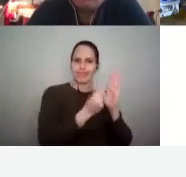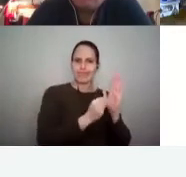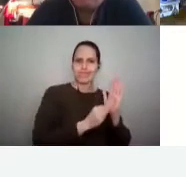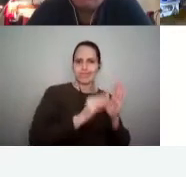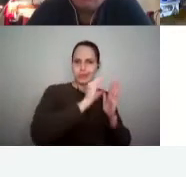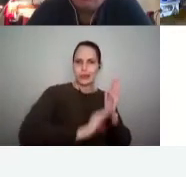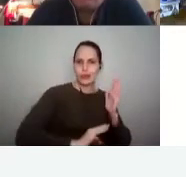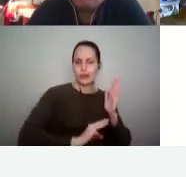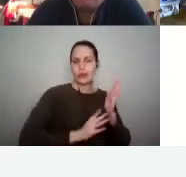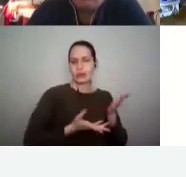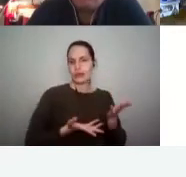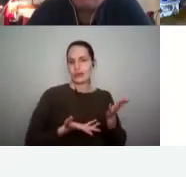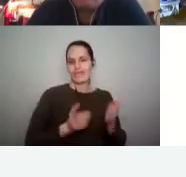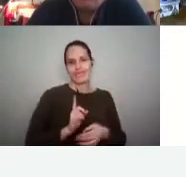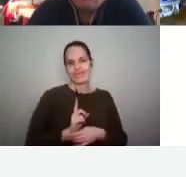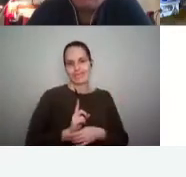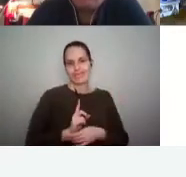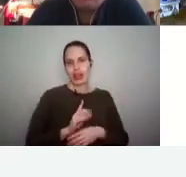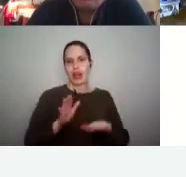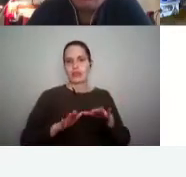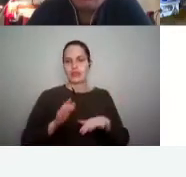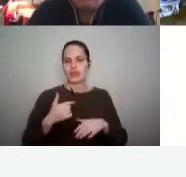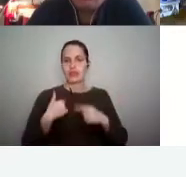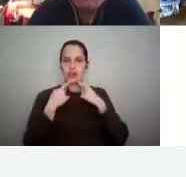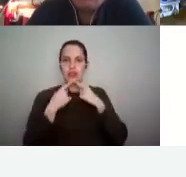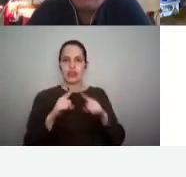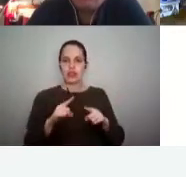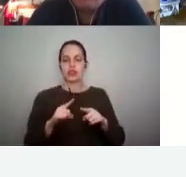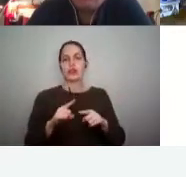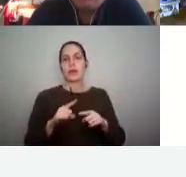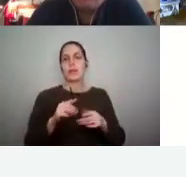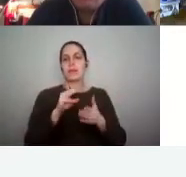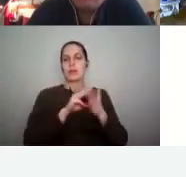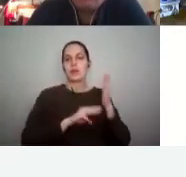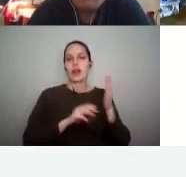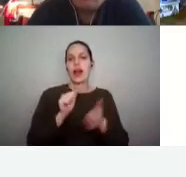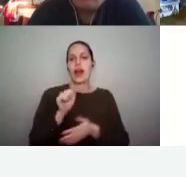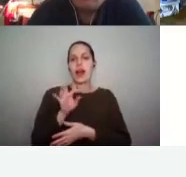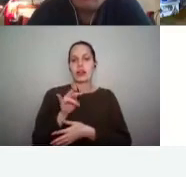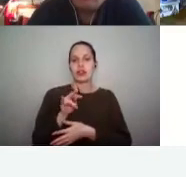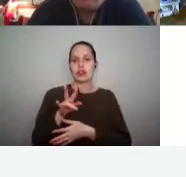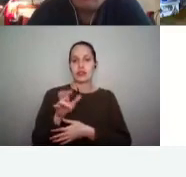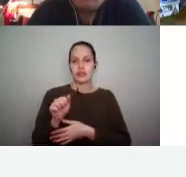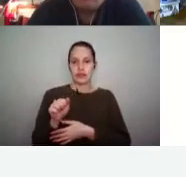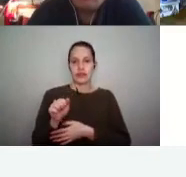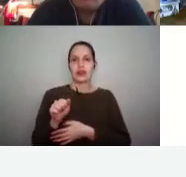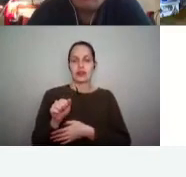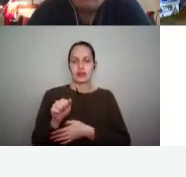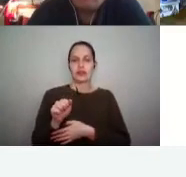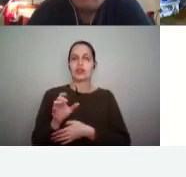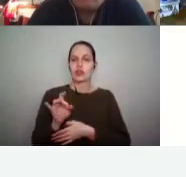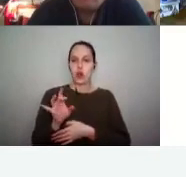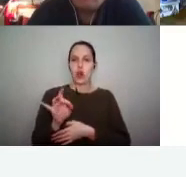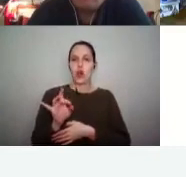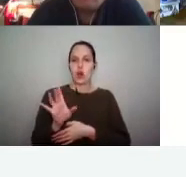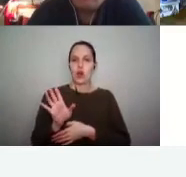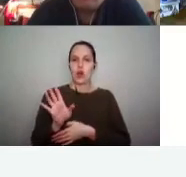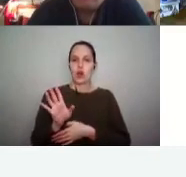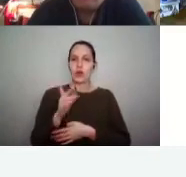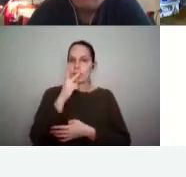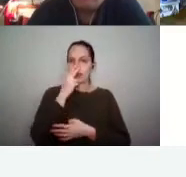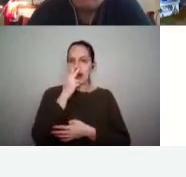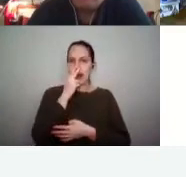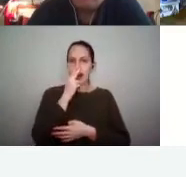pouco crítica, por exemplo, aos discursos das metodologias ativas por si só, né? Como se nós mexêssemos